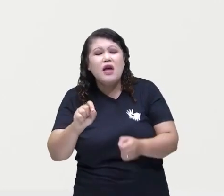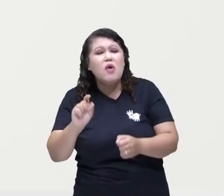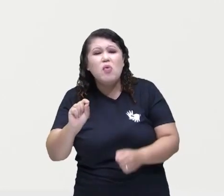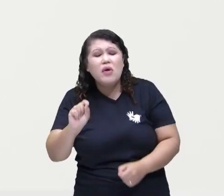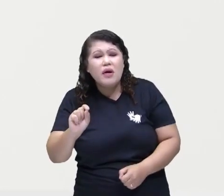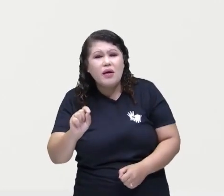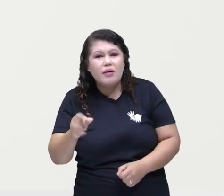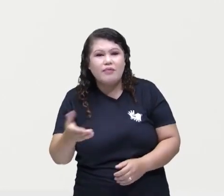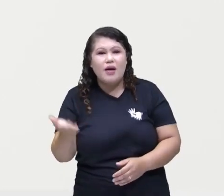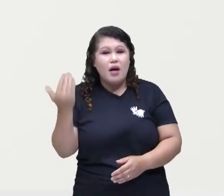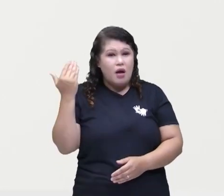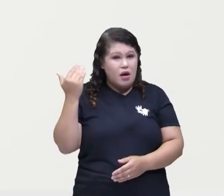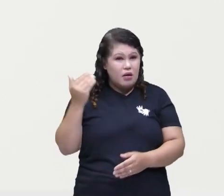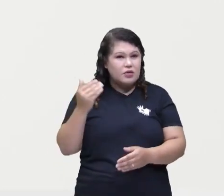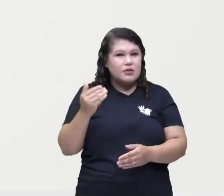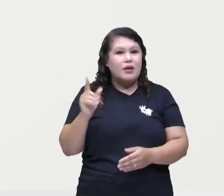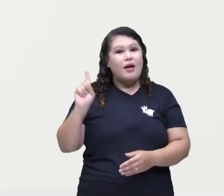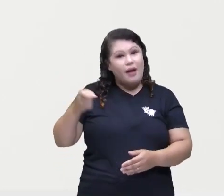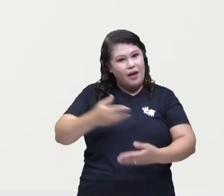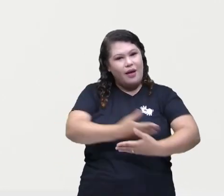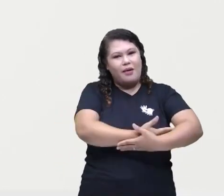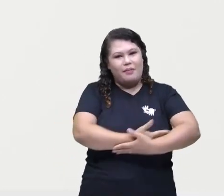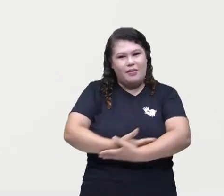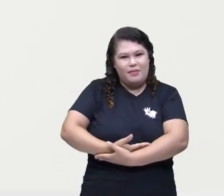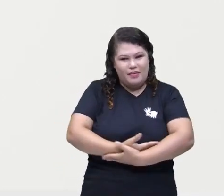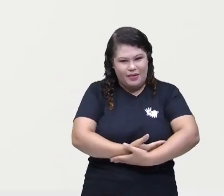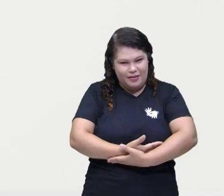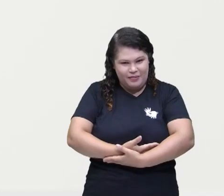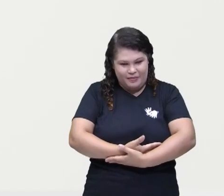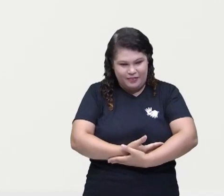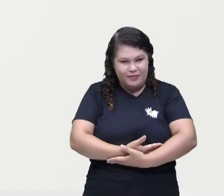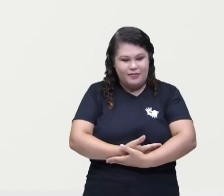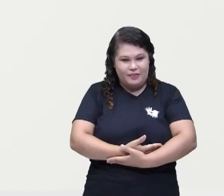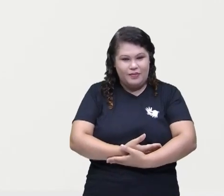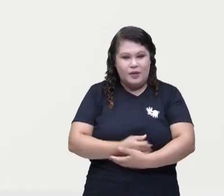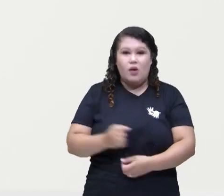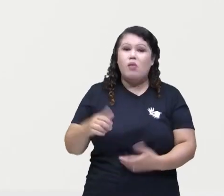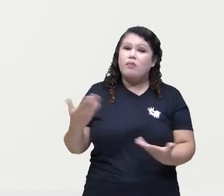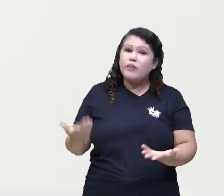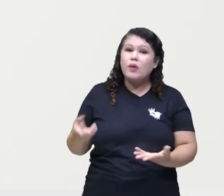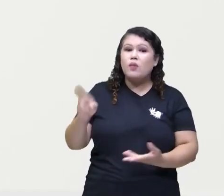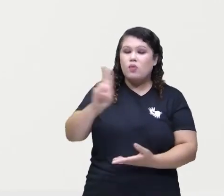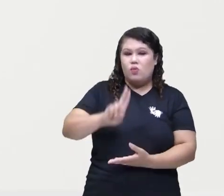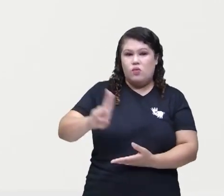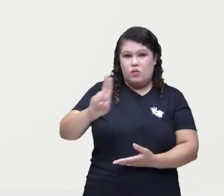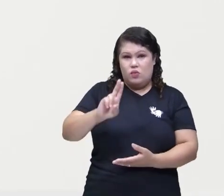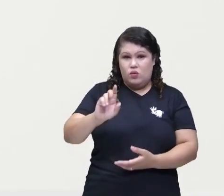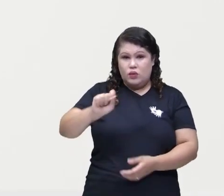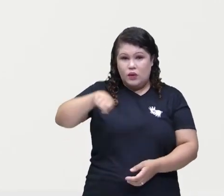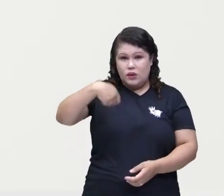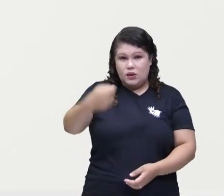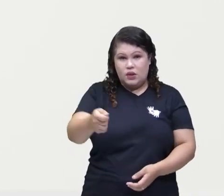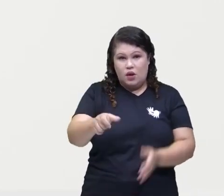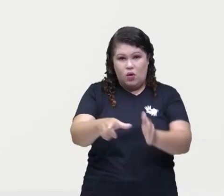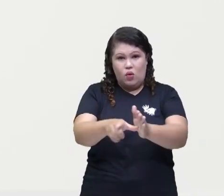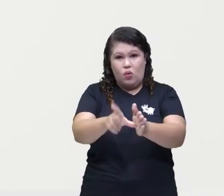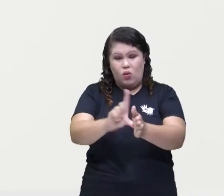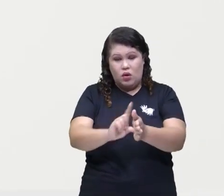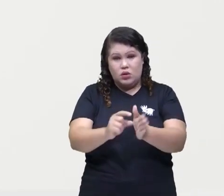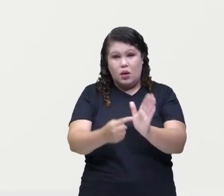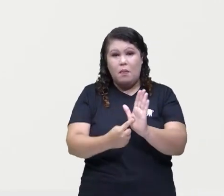entender este conceito, certo? Usamos a palavra antes para destacar